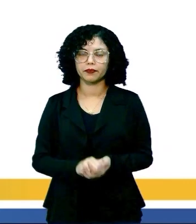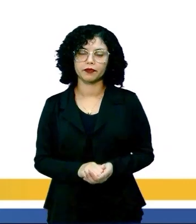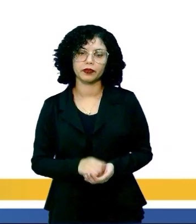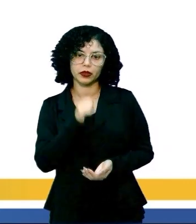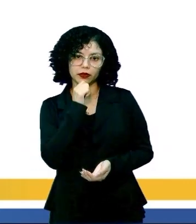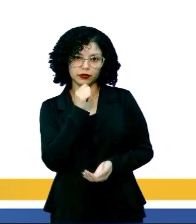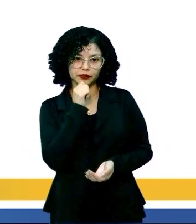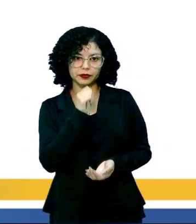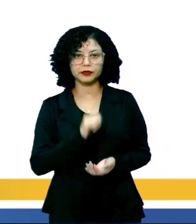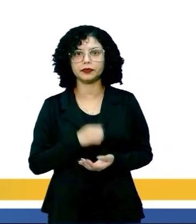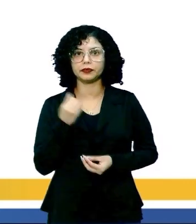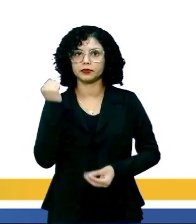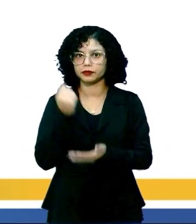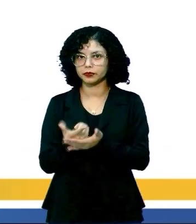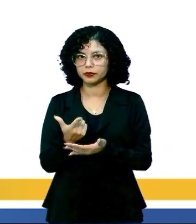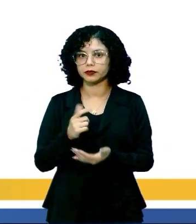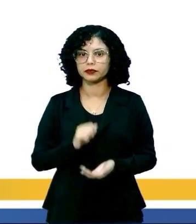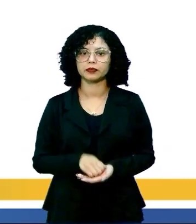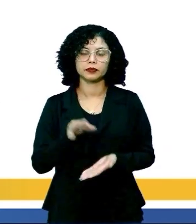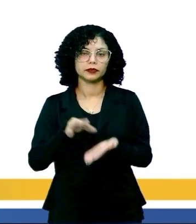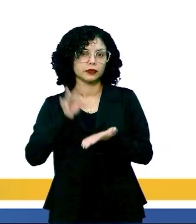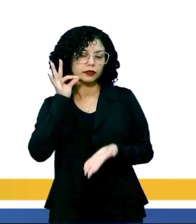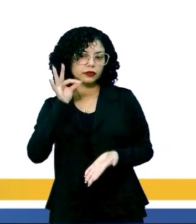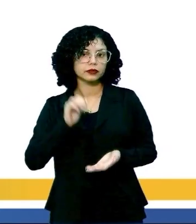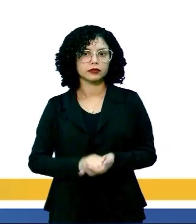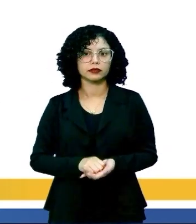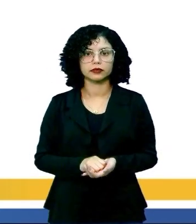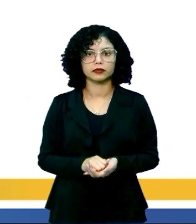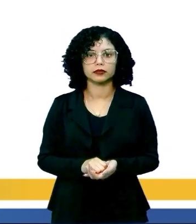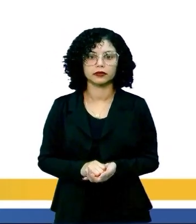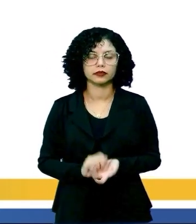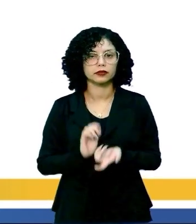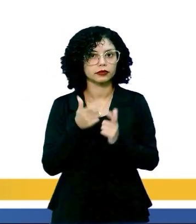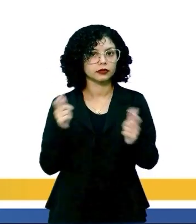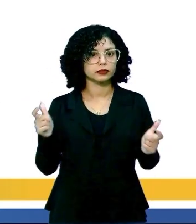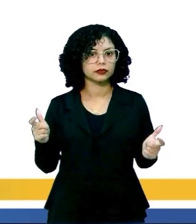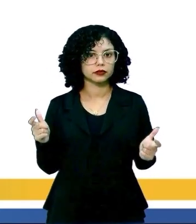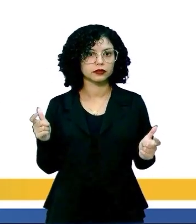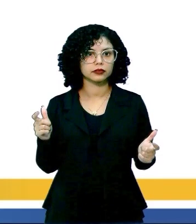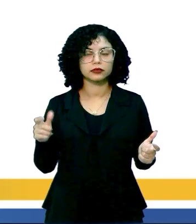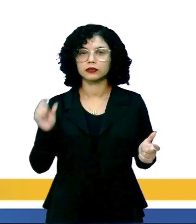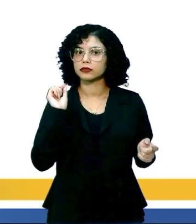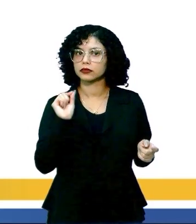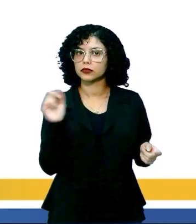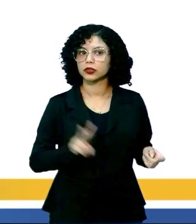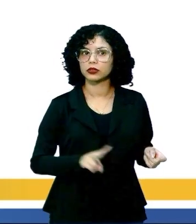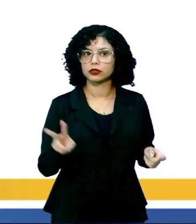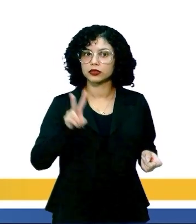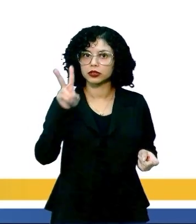atuando, compraria o café que estava excedendo para que o